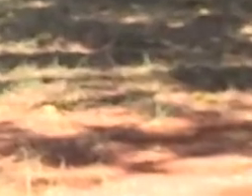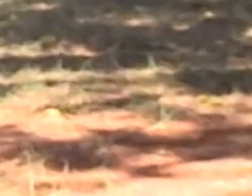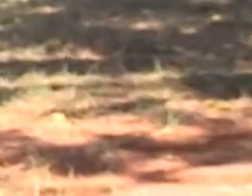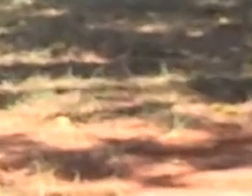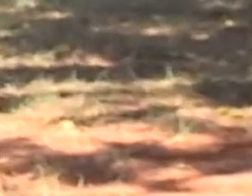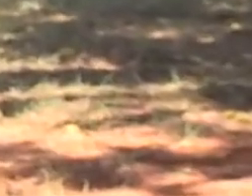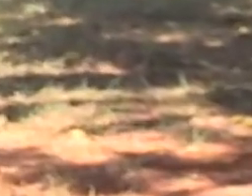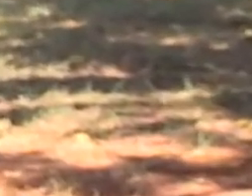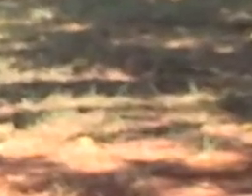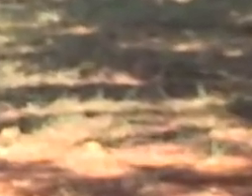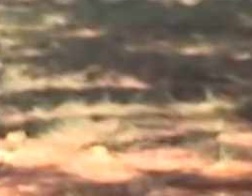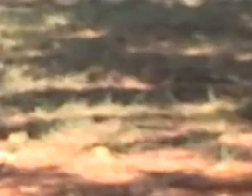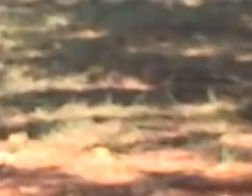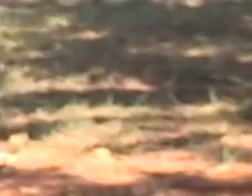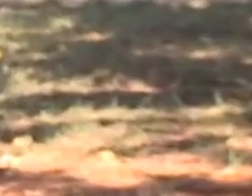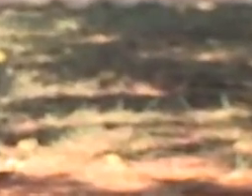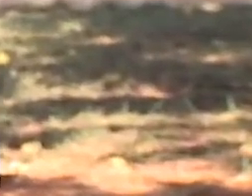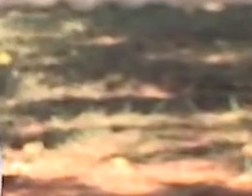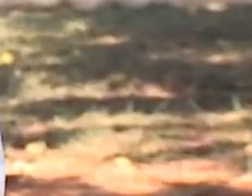site que é o